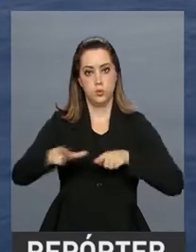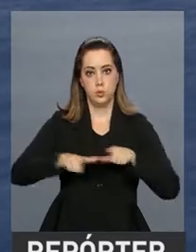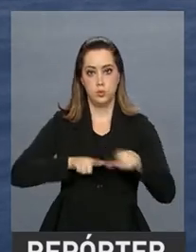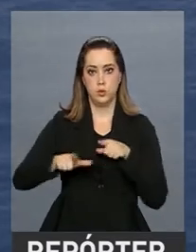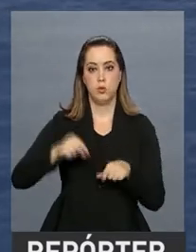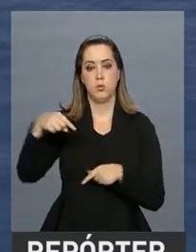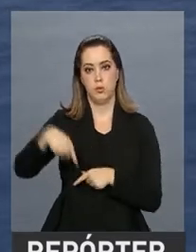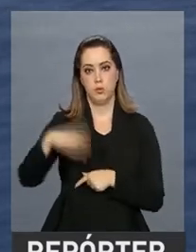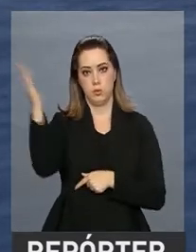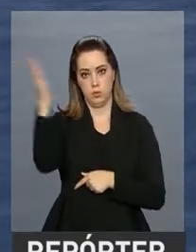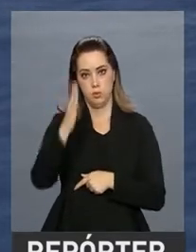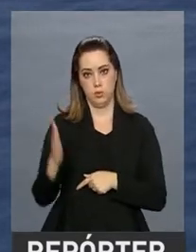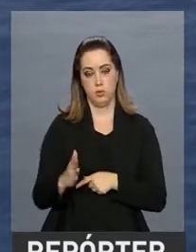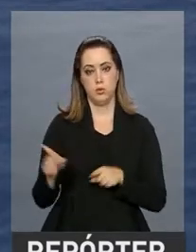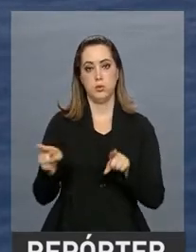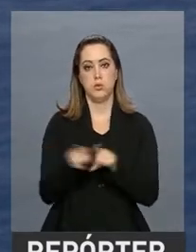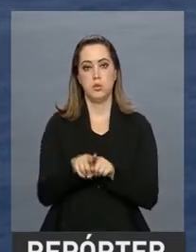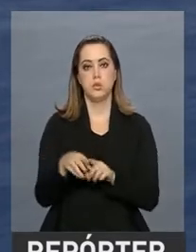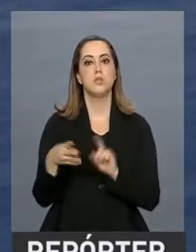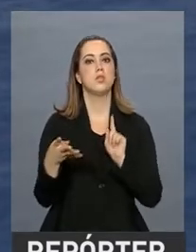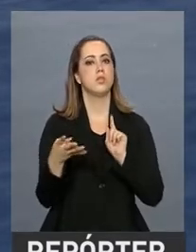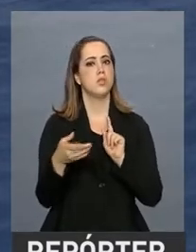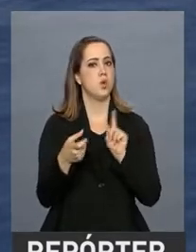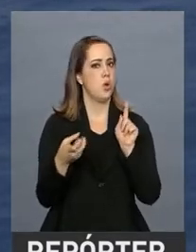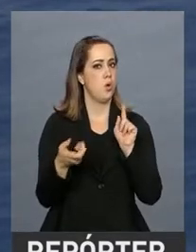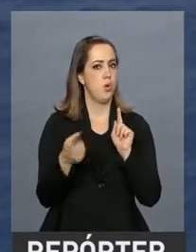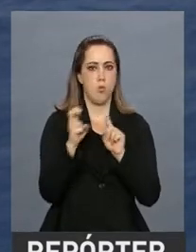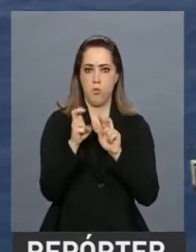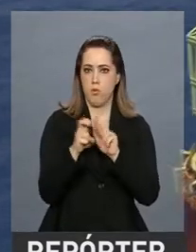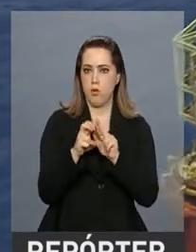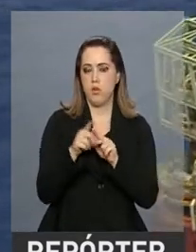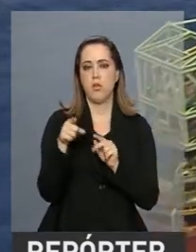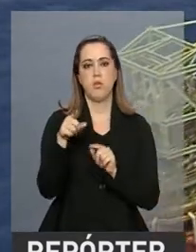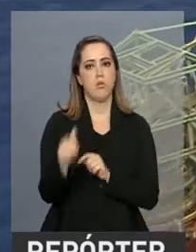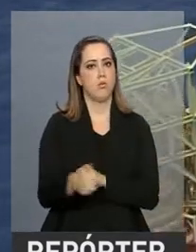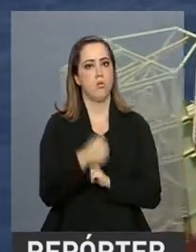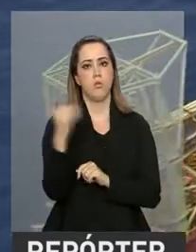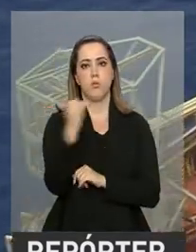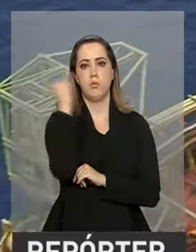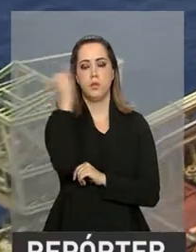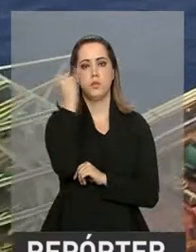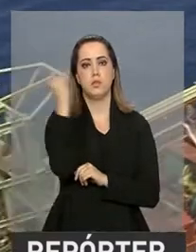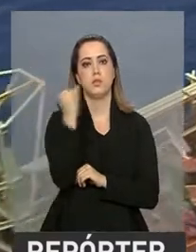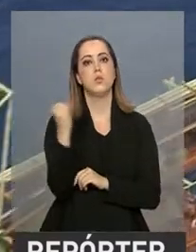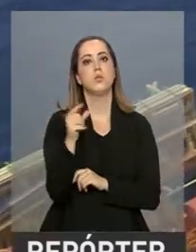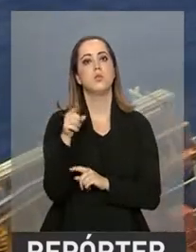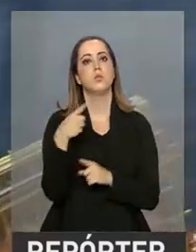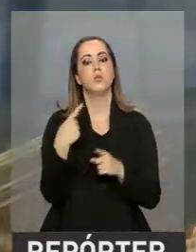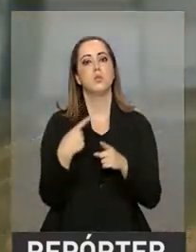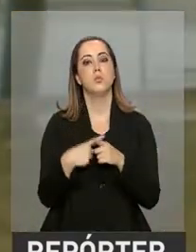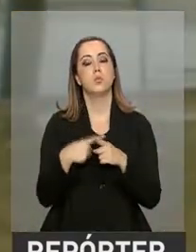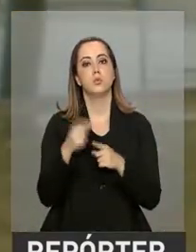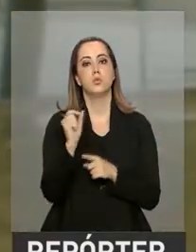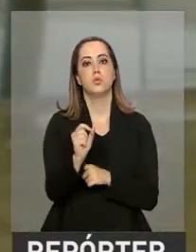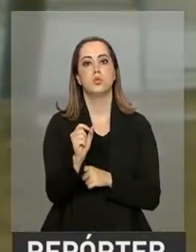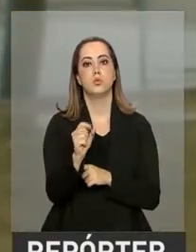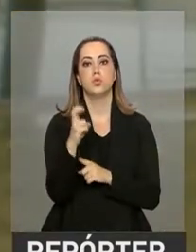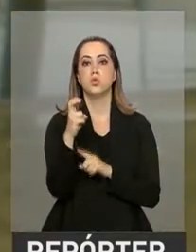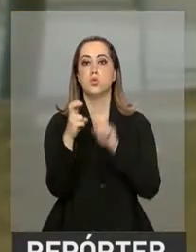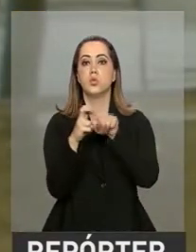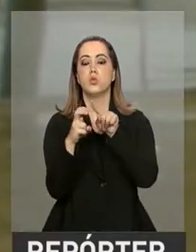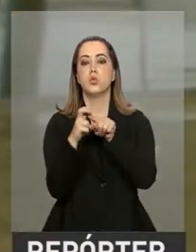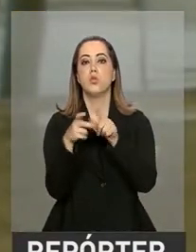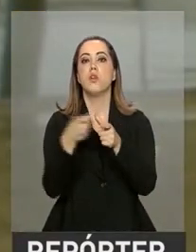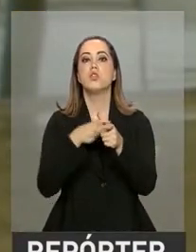o principal motivo 80% da dívida da petrobras é dolarizado ou seja indexada ao